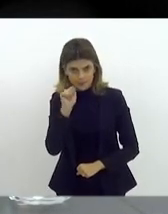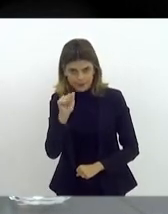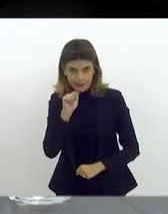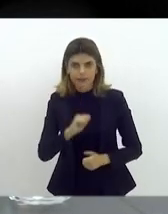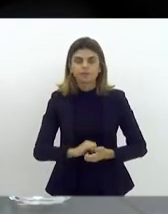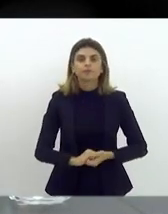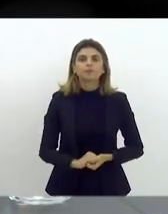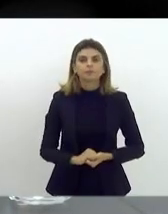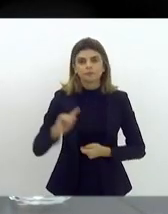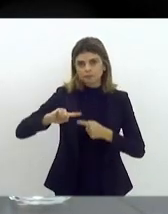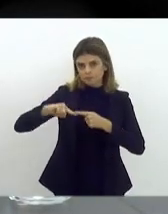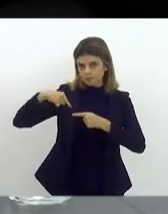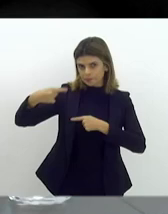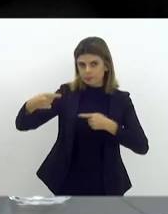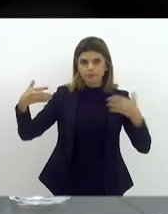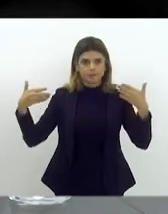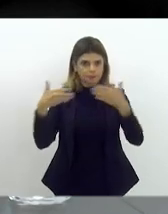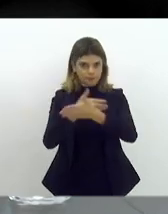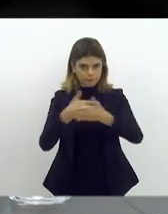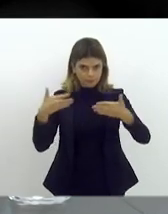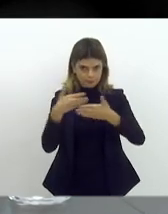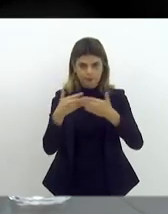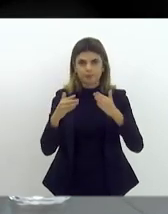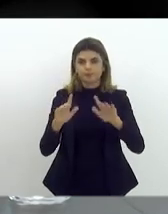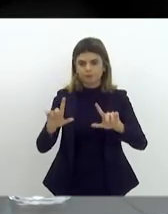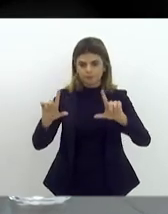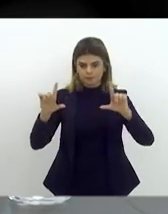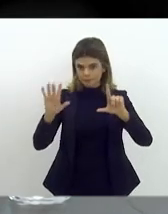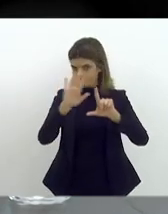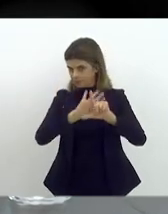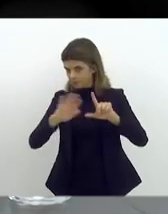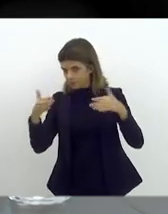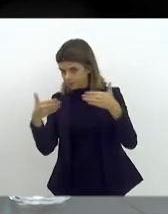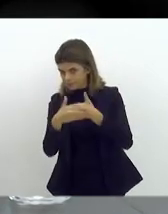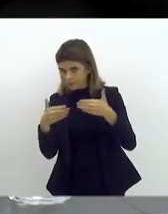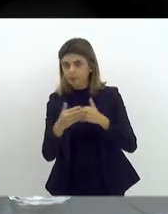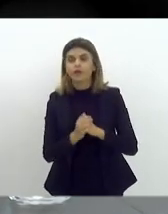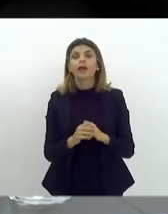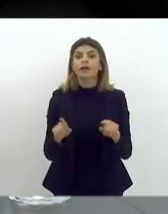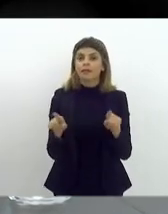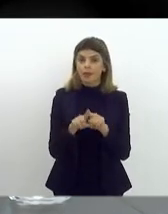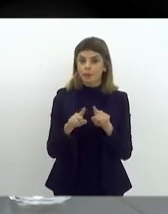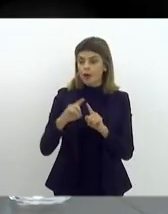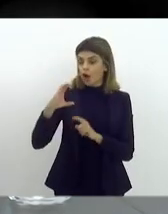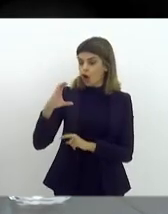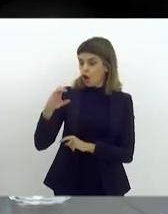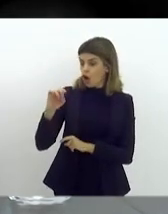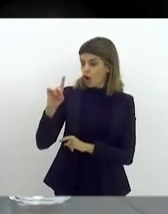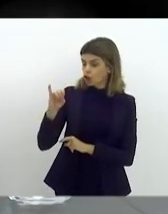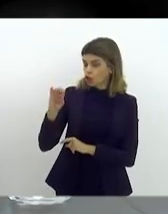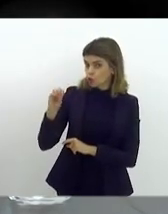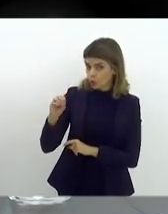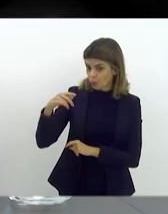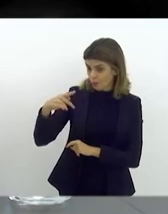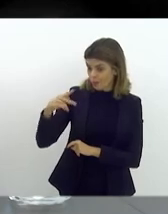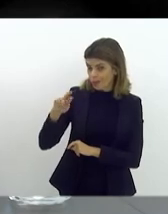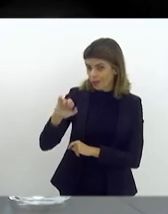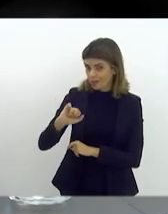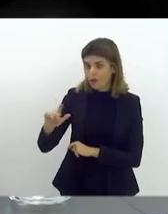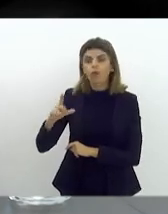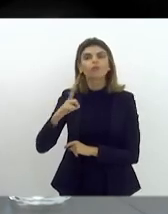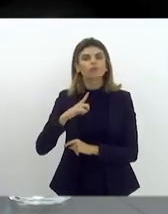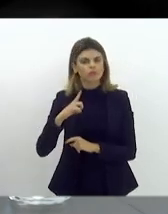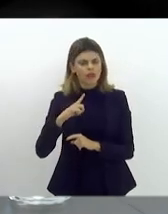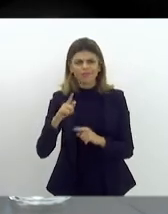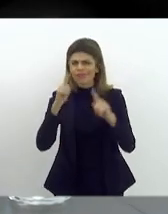o próximo ponto e a seguir né um tipo penal que ele tá diretamente apresenta uma